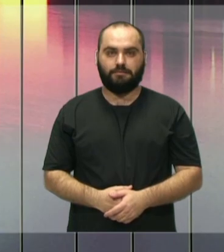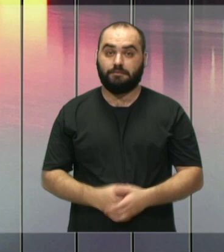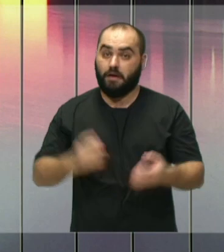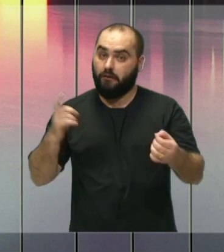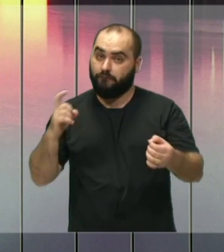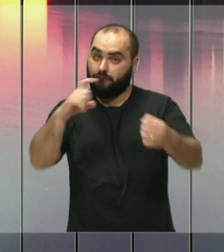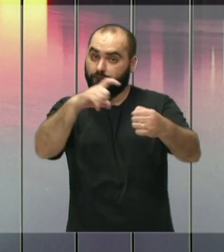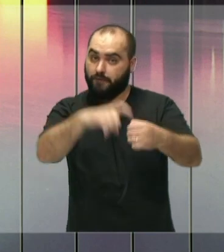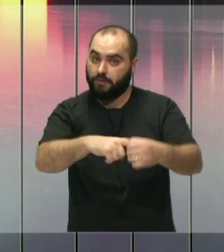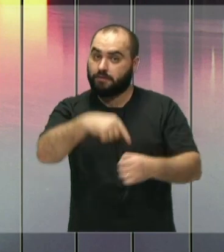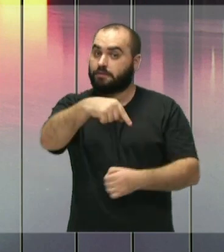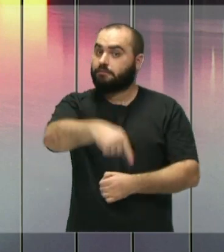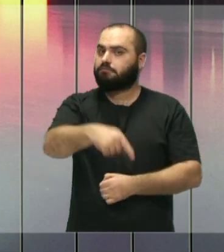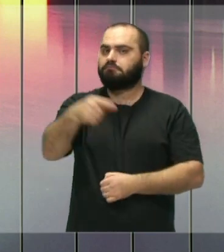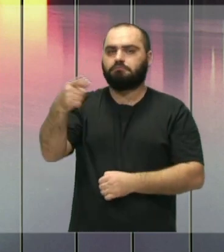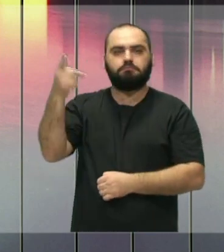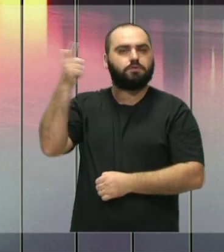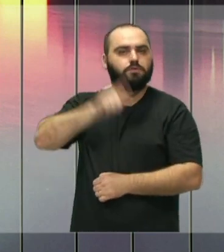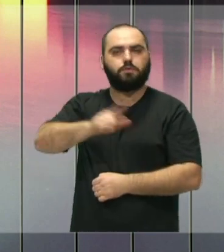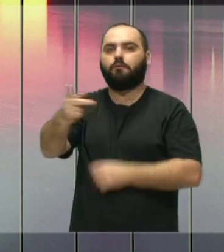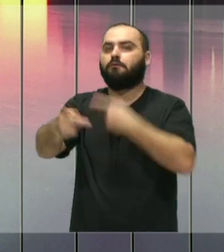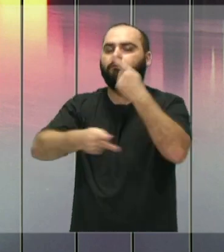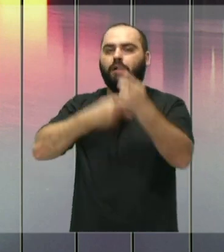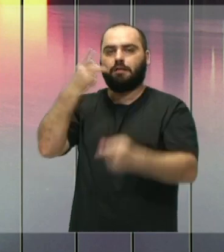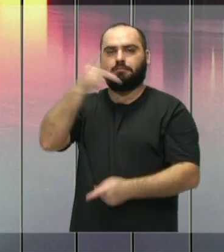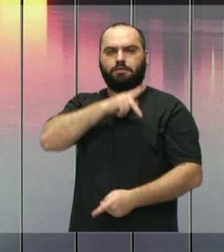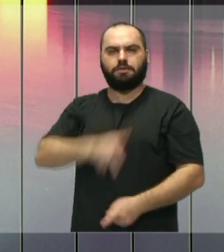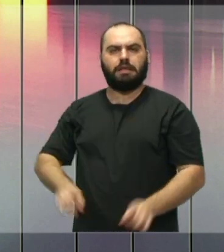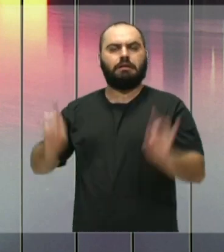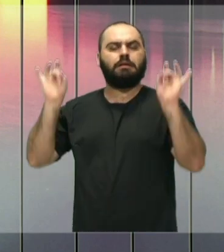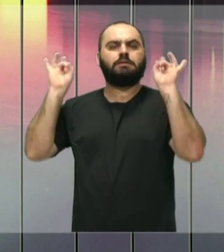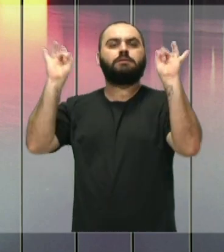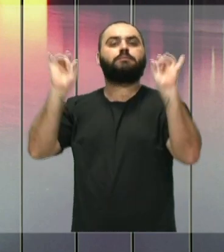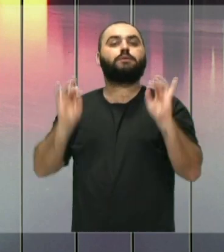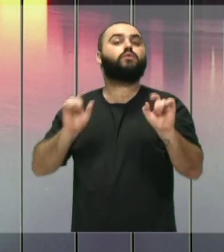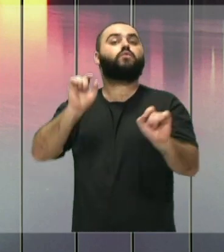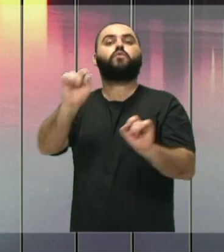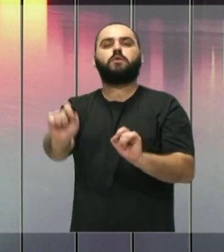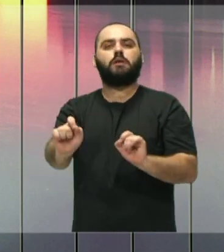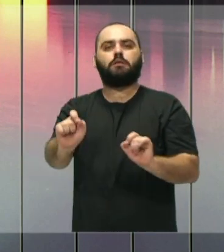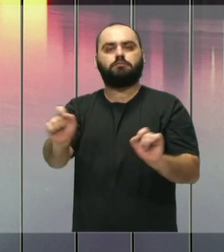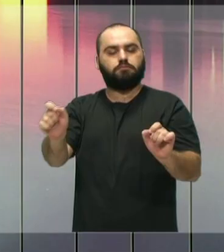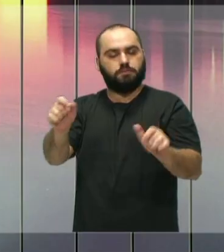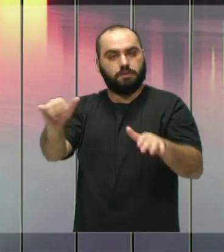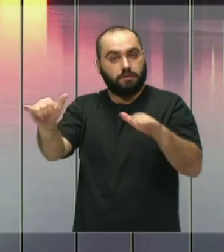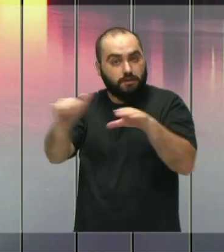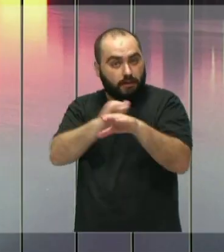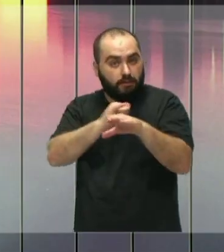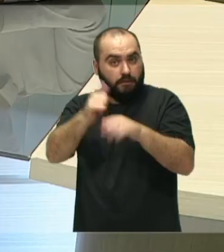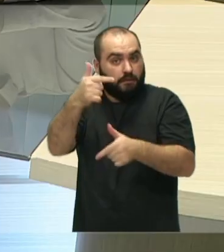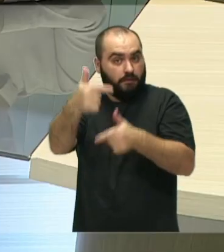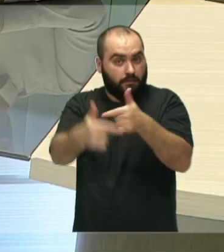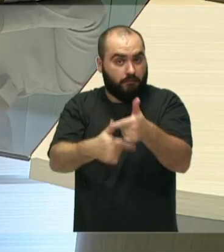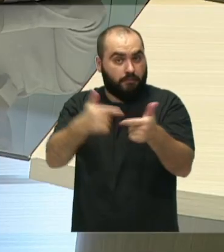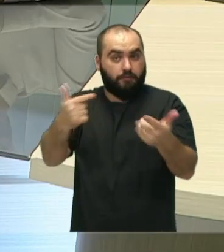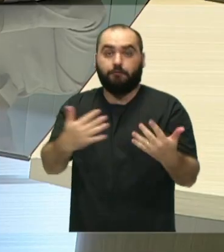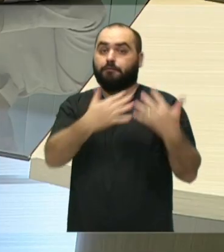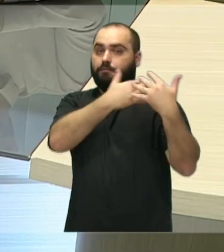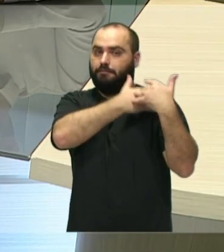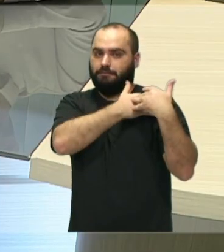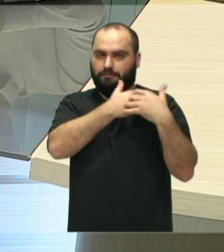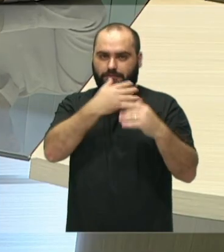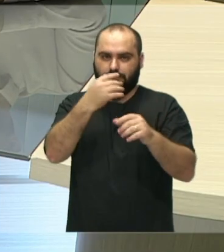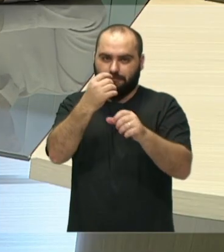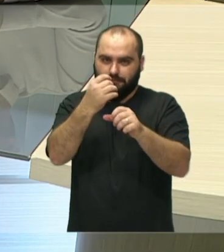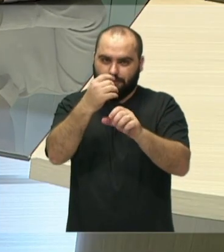retornamos com o programa Fala Presidente especial sobre as ações do Poder Legislativo em 2021 Presidente